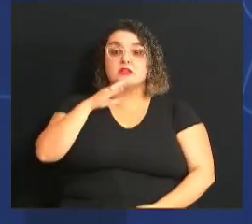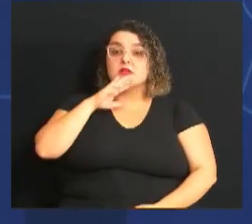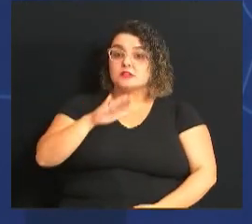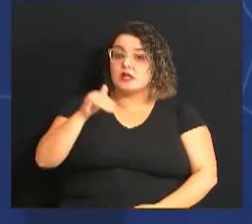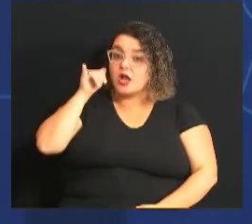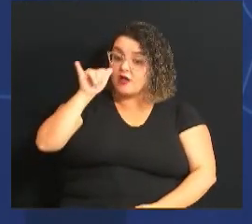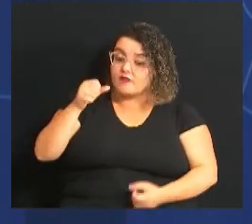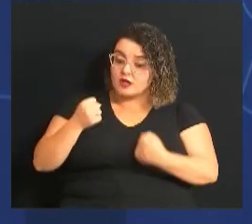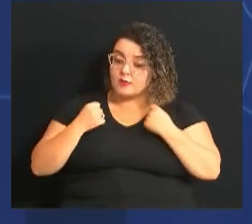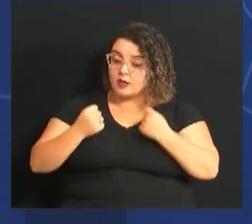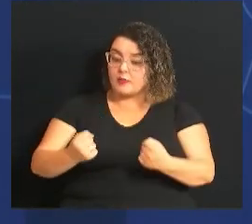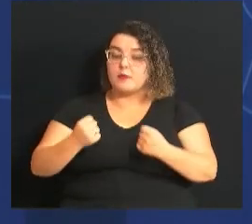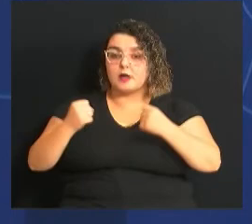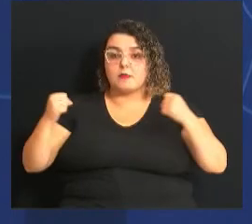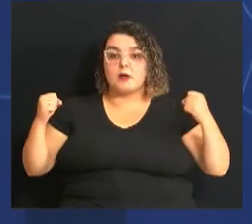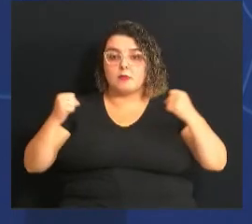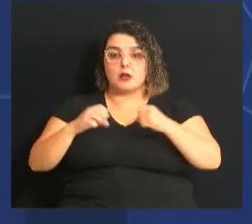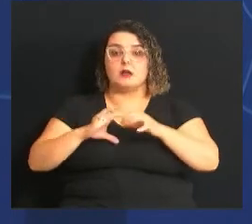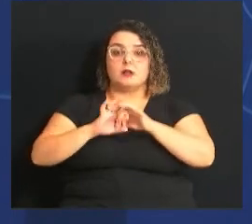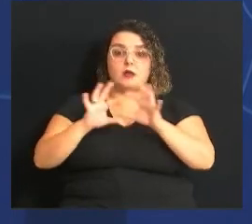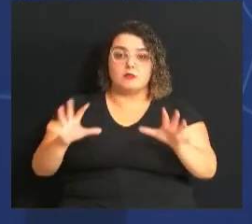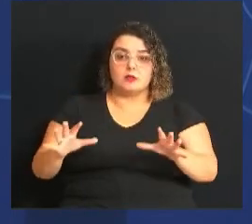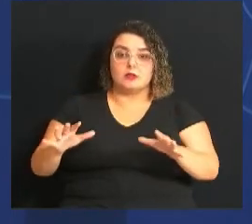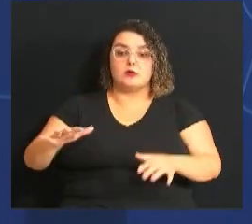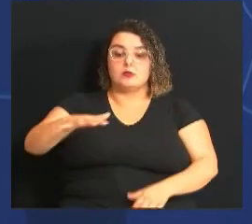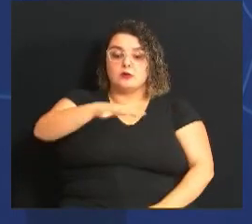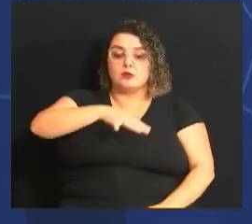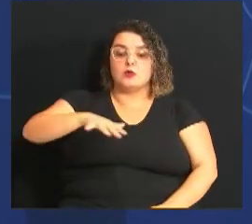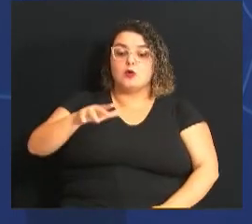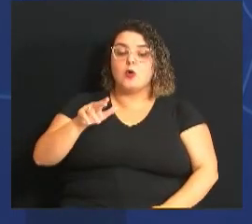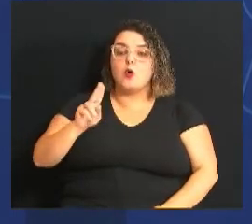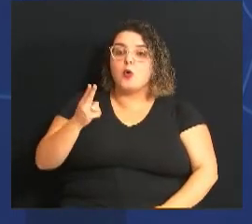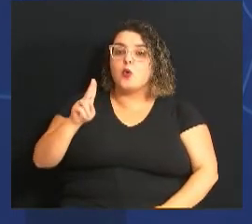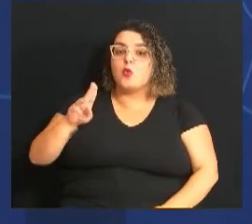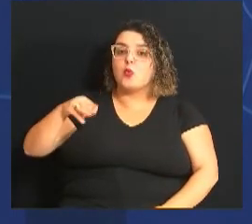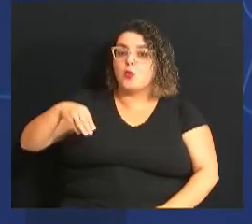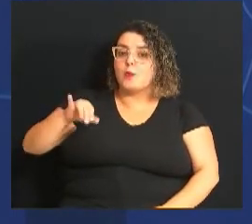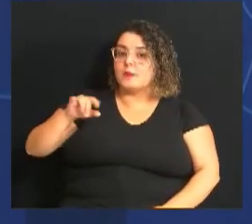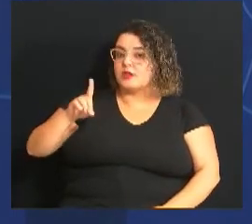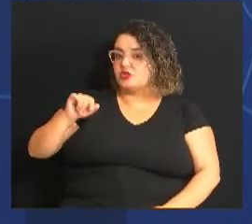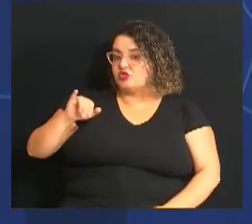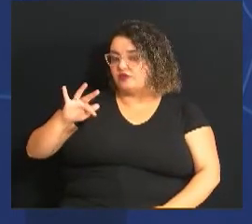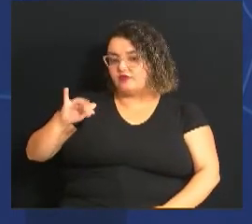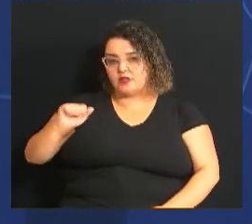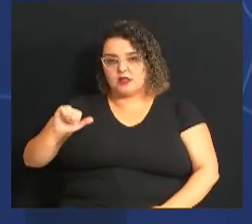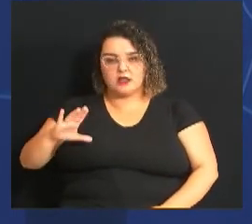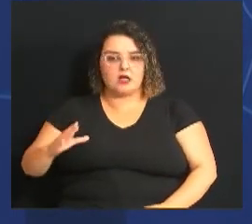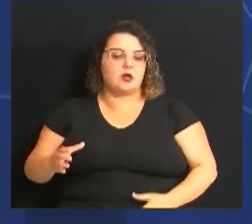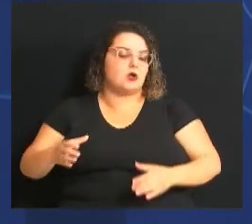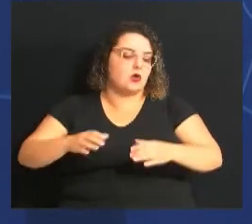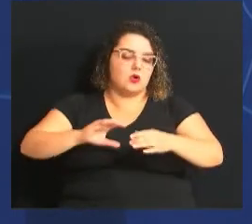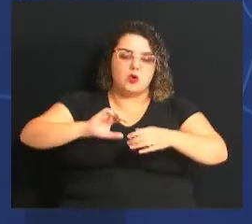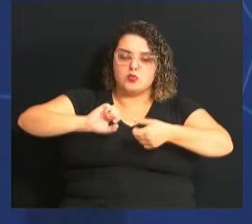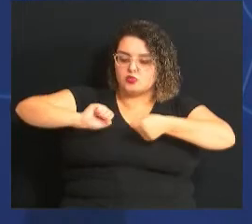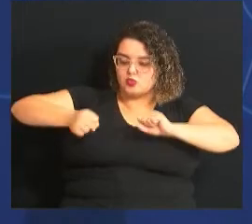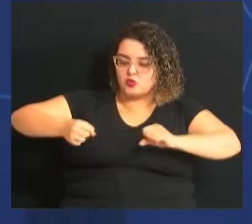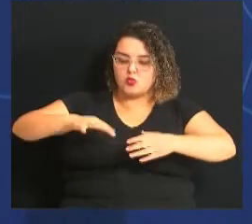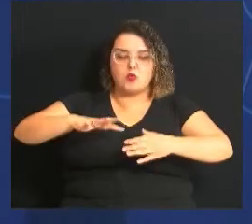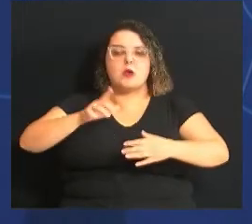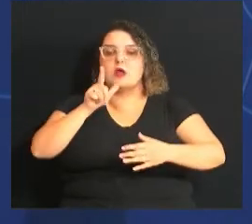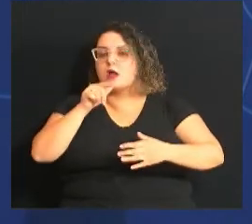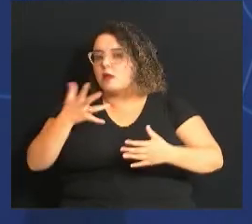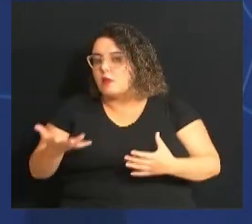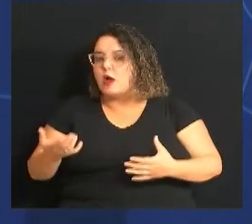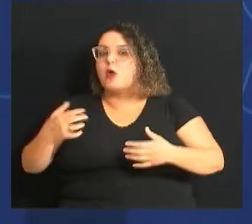tarde e mantenha os ambientes umidificados com vaporizadores, toalhas molhadas ou recipientes